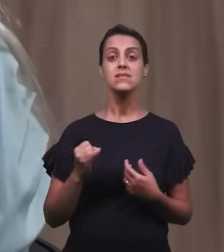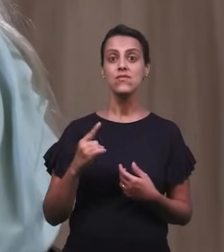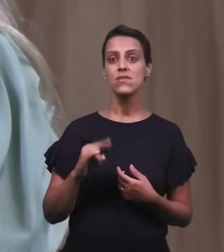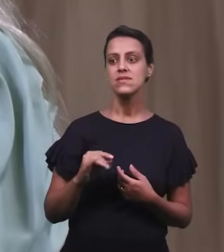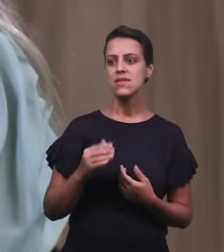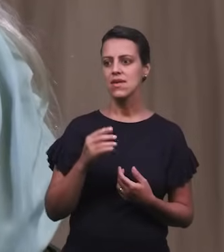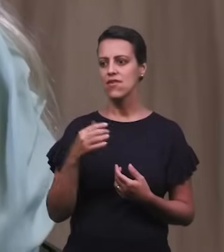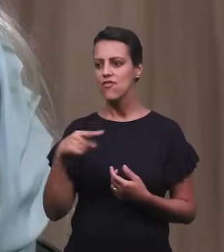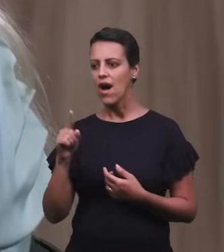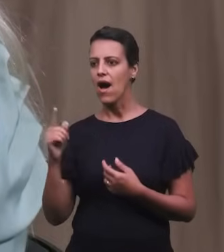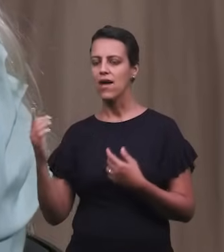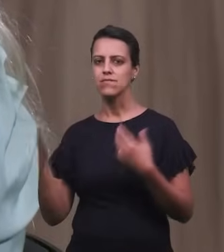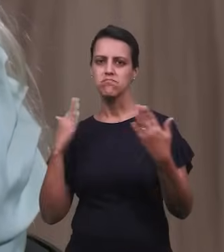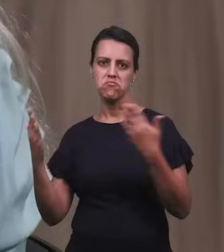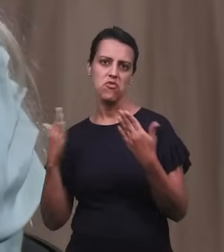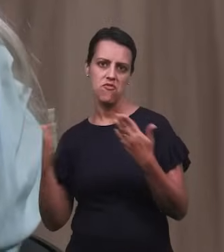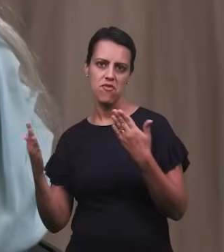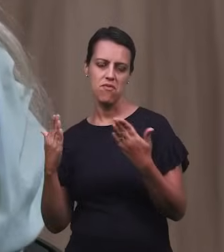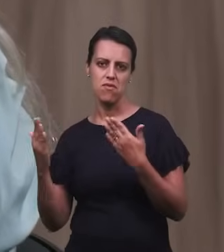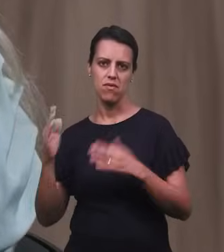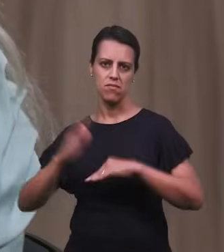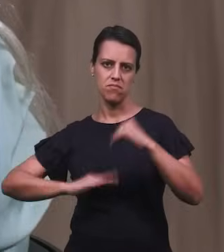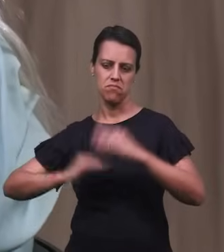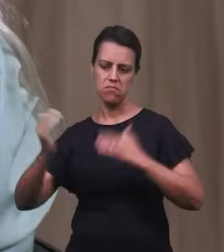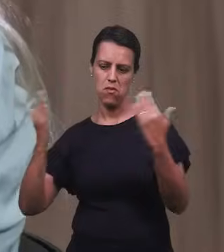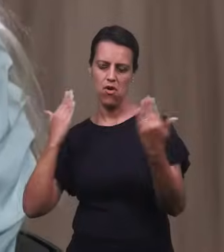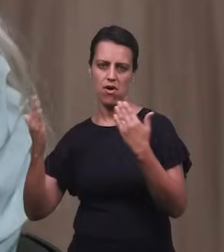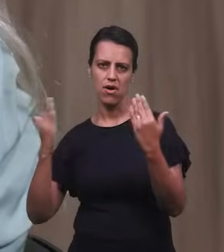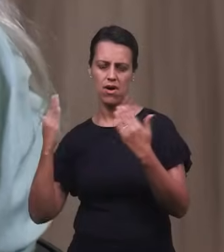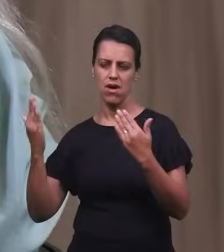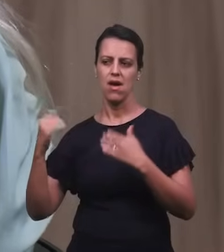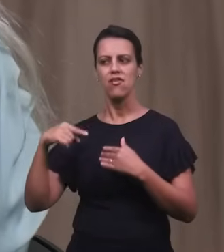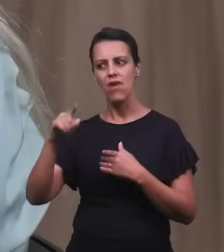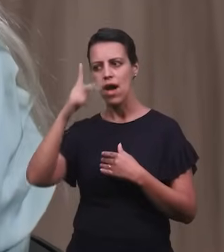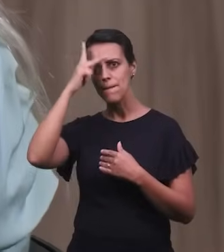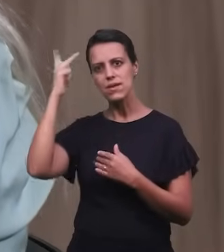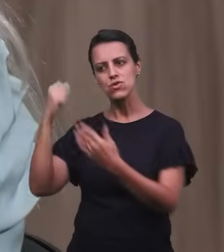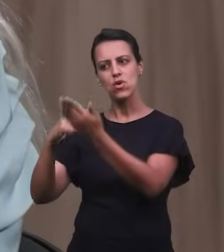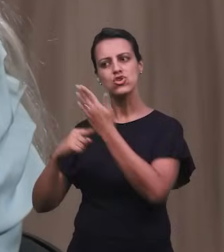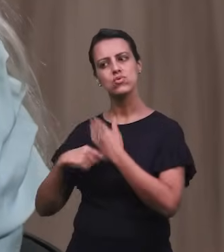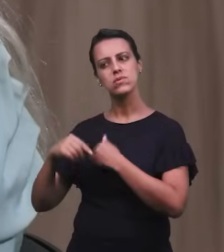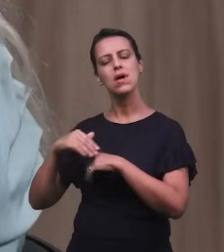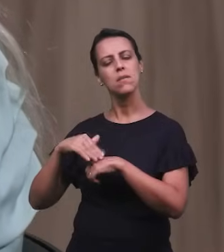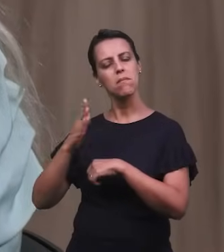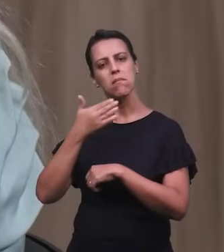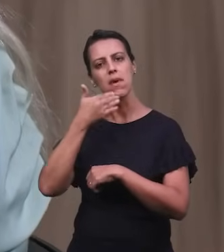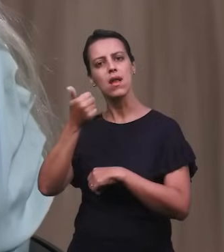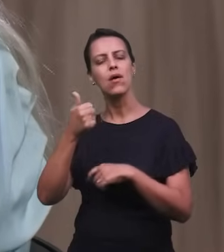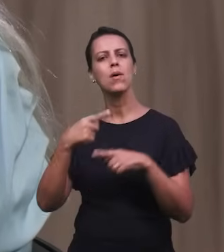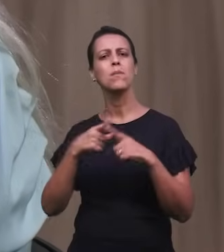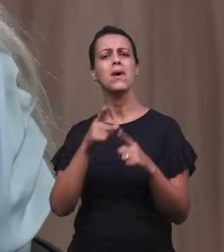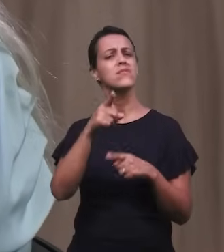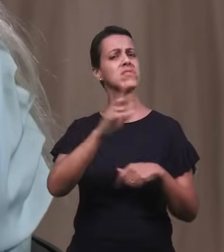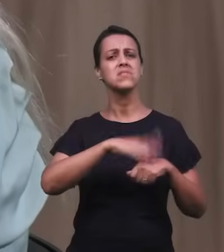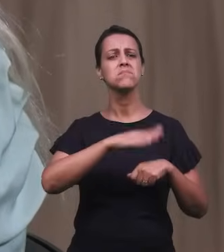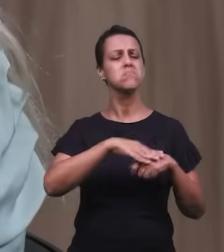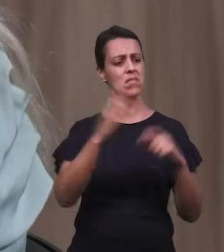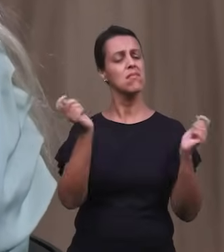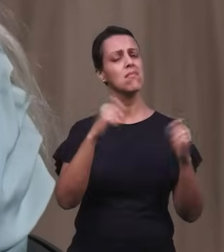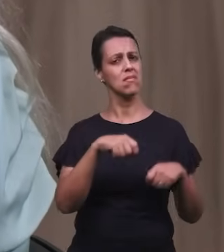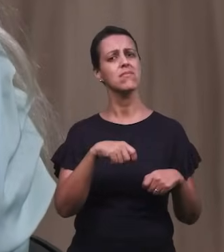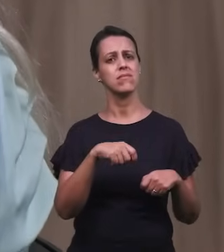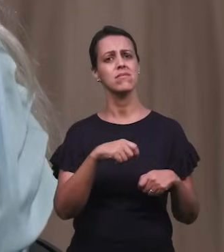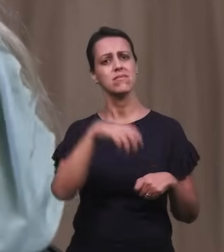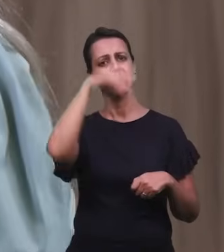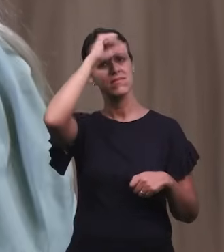vai ter informações mais completas, né? Mais específicas sobre você. Mas é